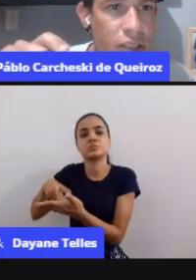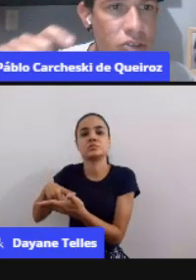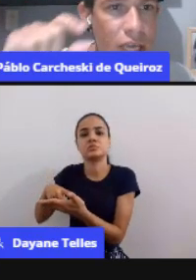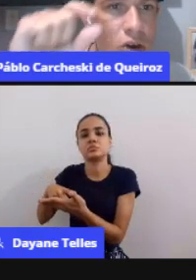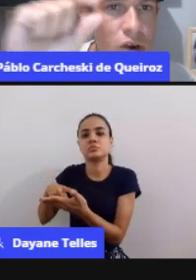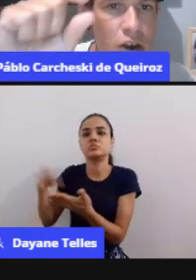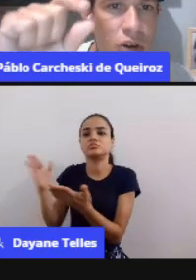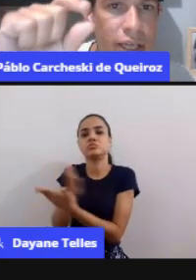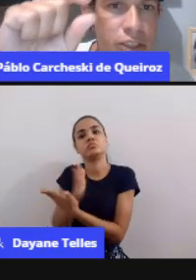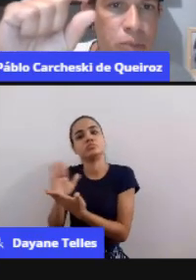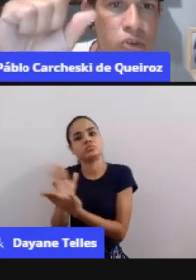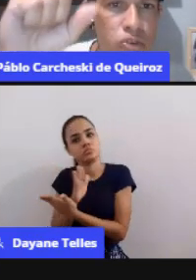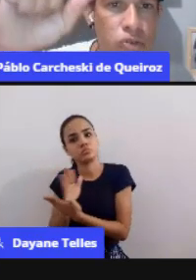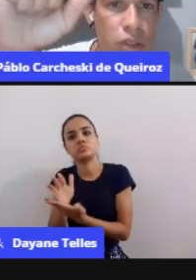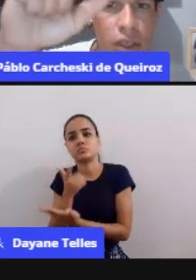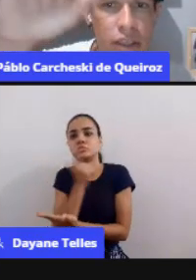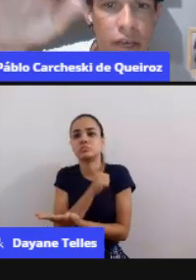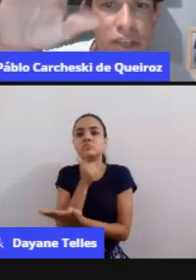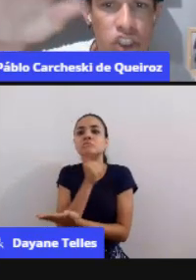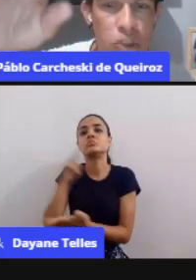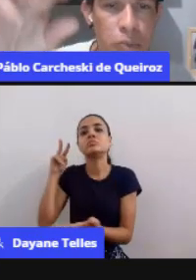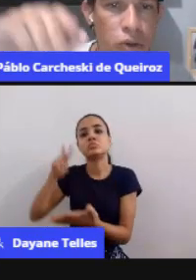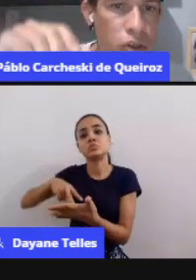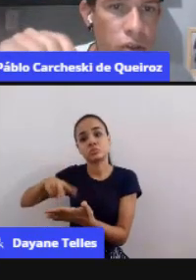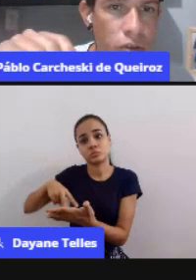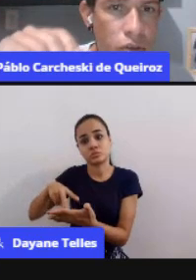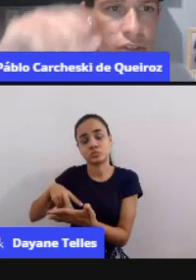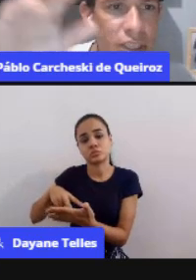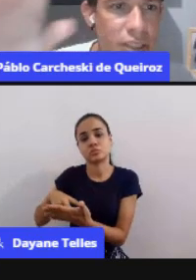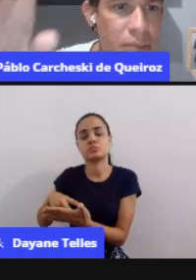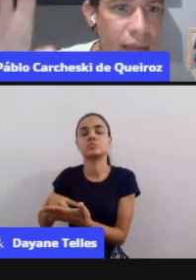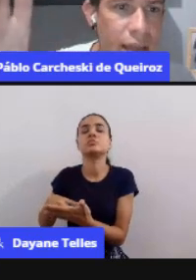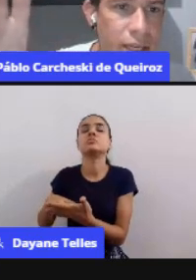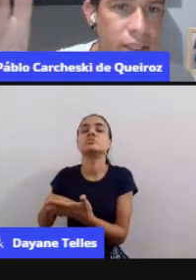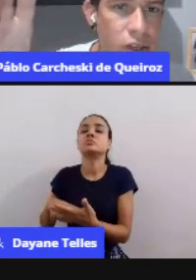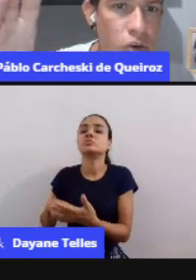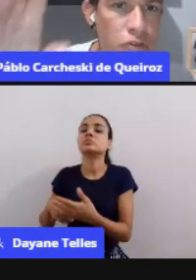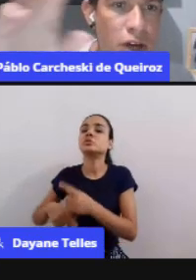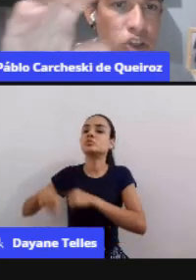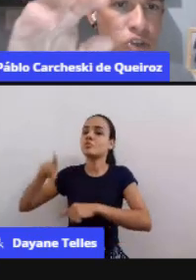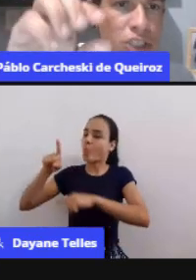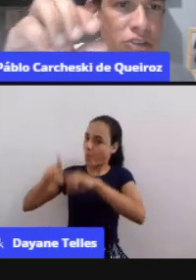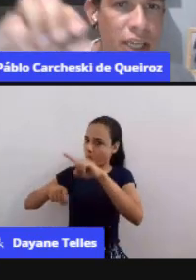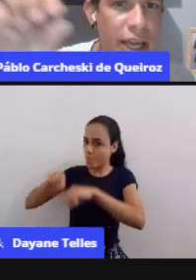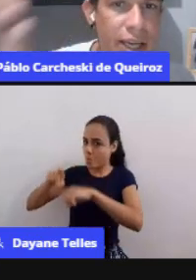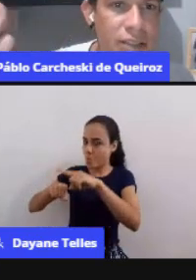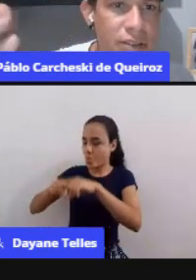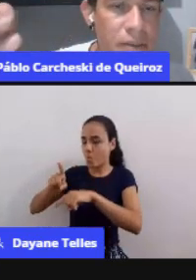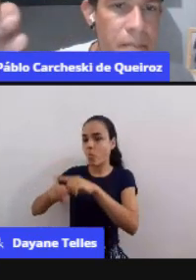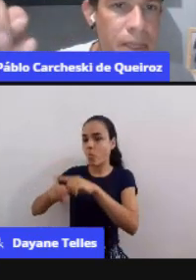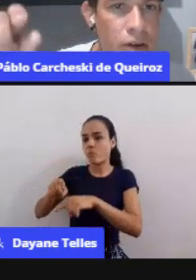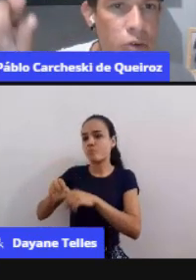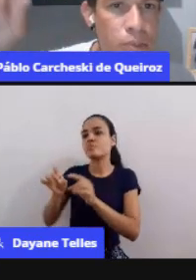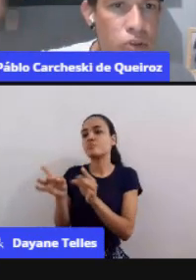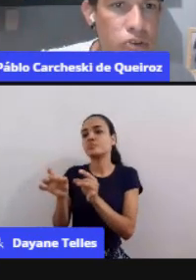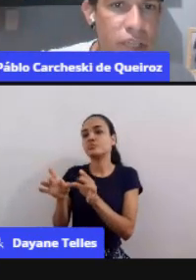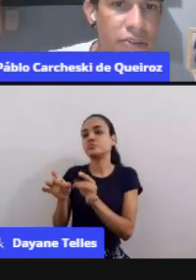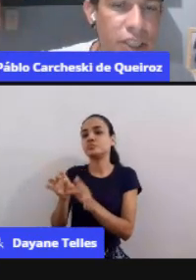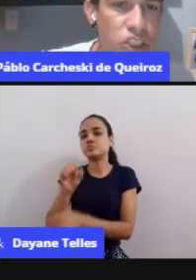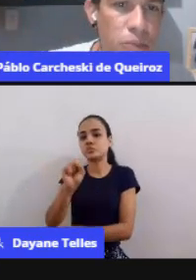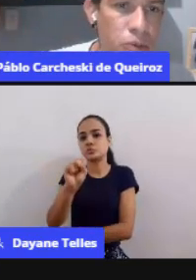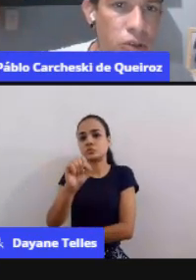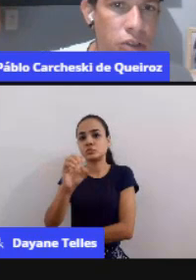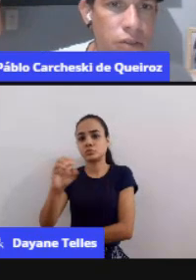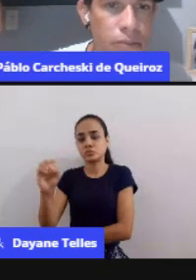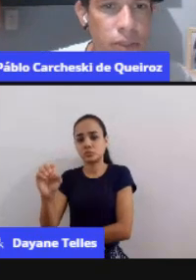né? Então tá lá o cálculo, esse produto que é vendido por 800 ml, o valor do litro dele é esse. O produto